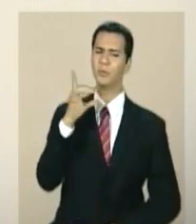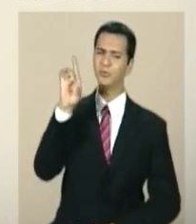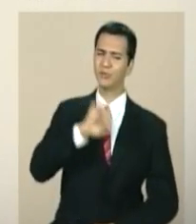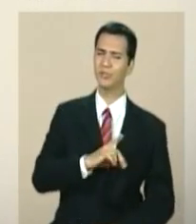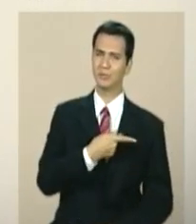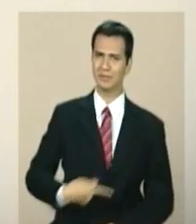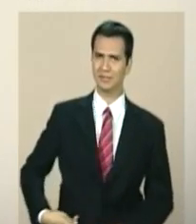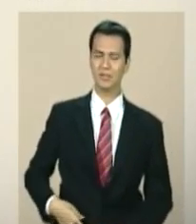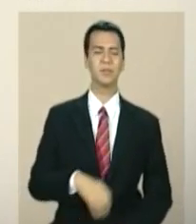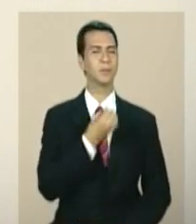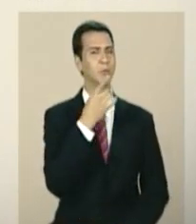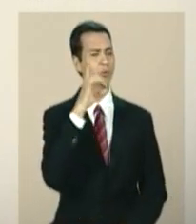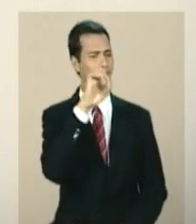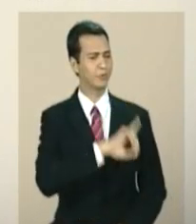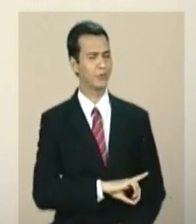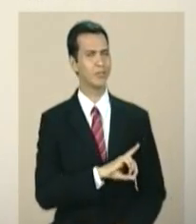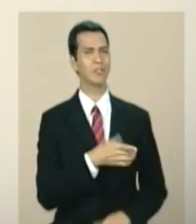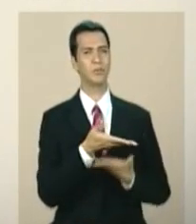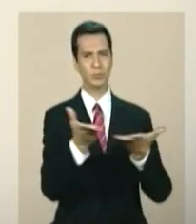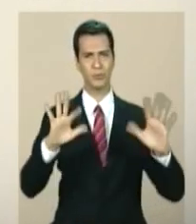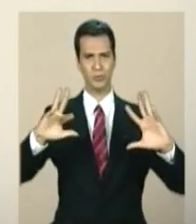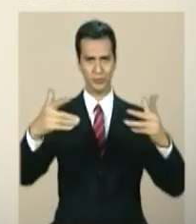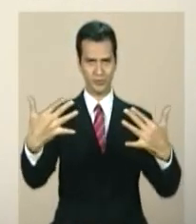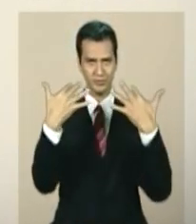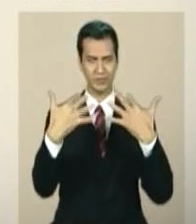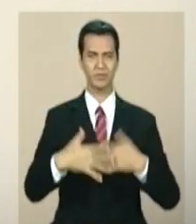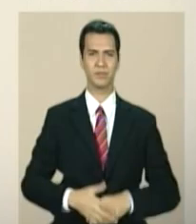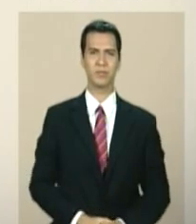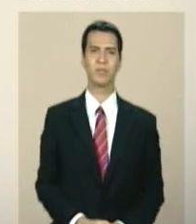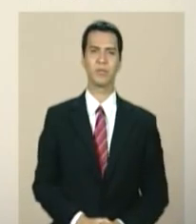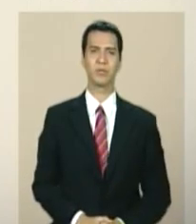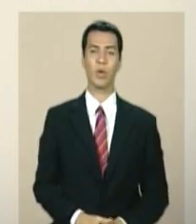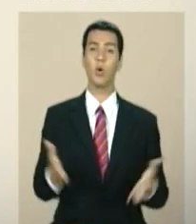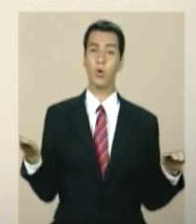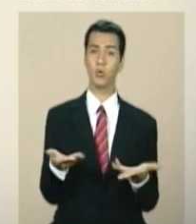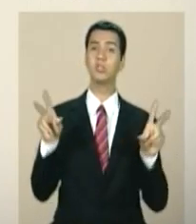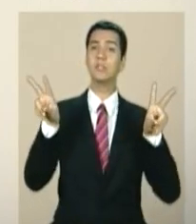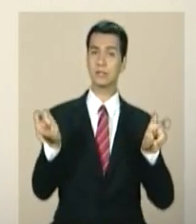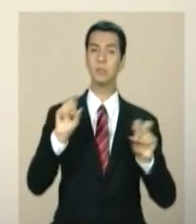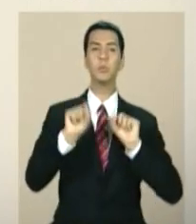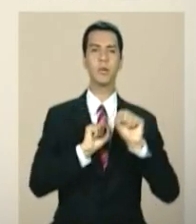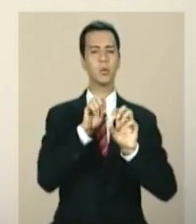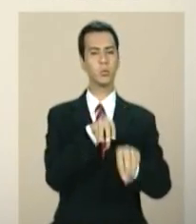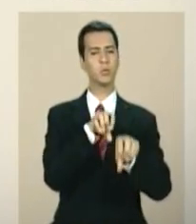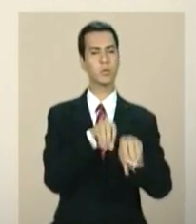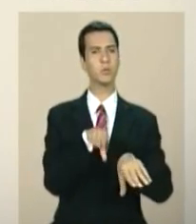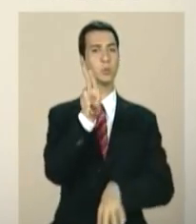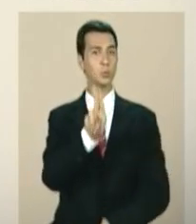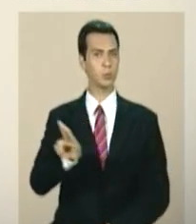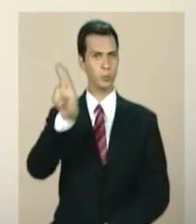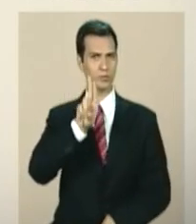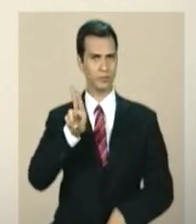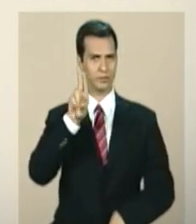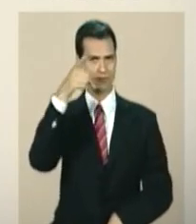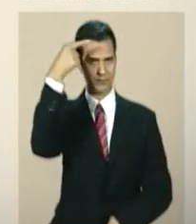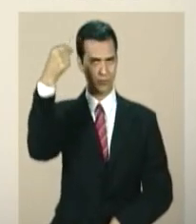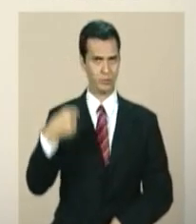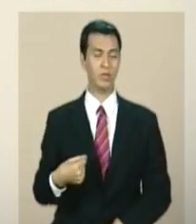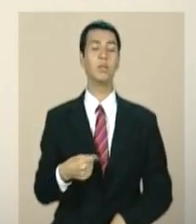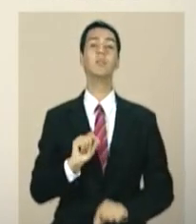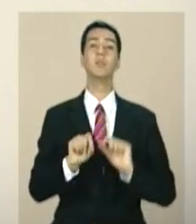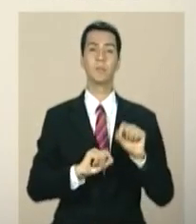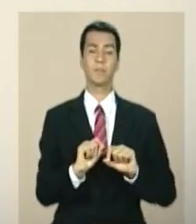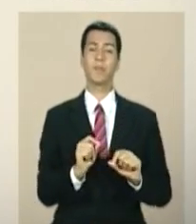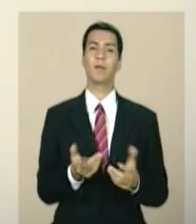dia Luciano Bom dia aos nossos ouvintes Hoje vamos falar de educação Universitária presidenta Vamos sim Luciano Eu quero